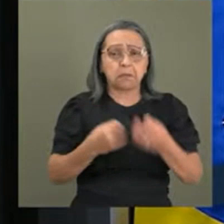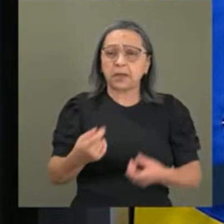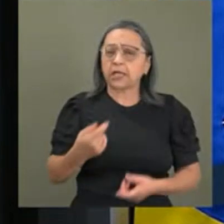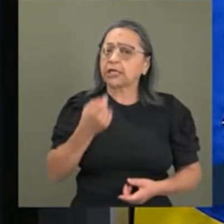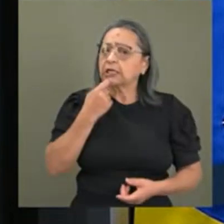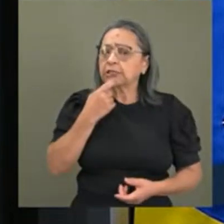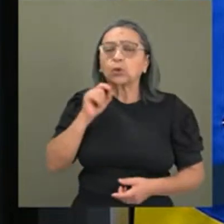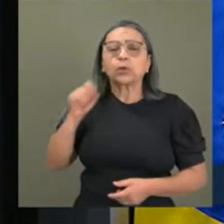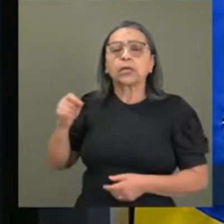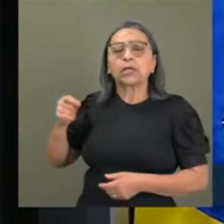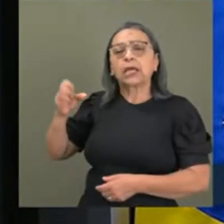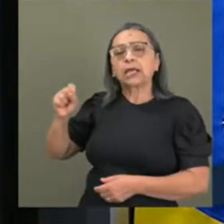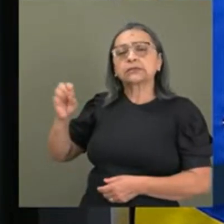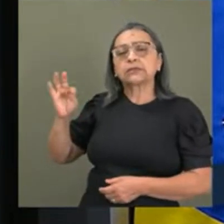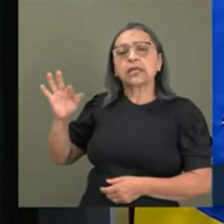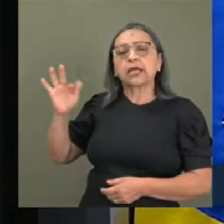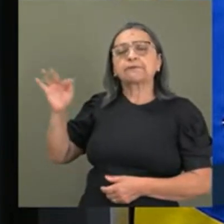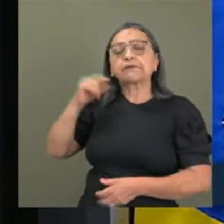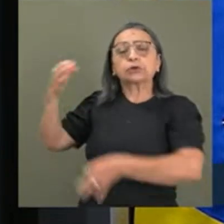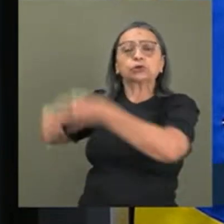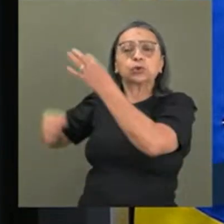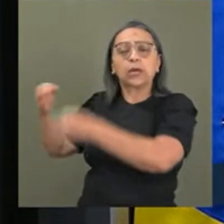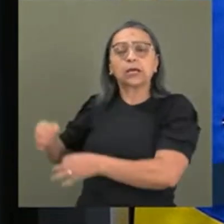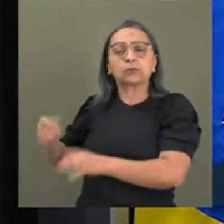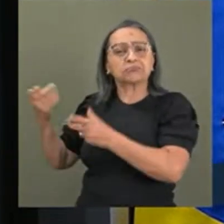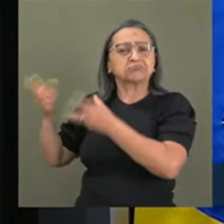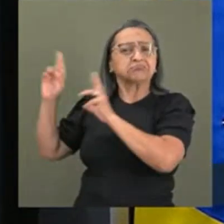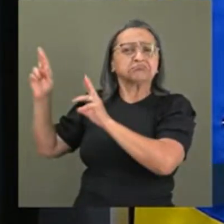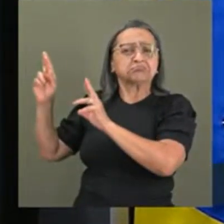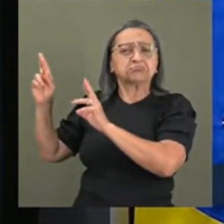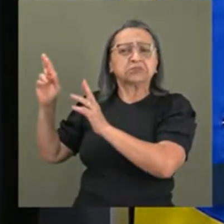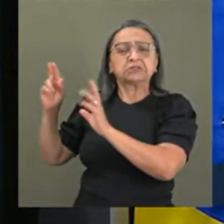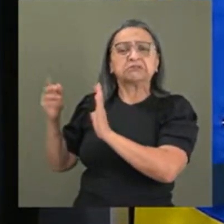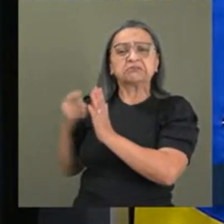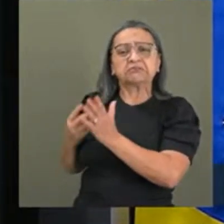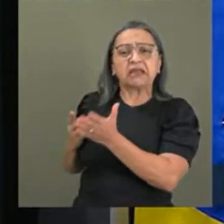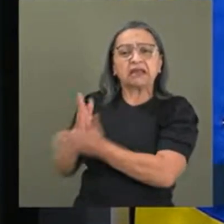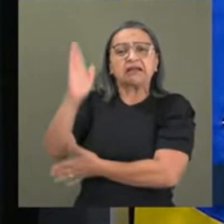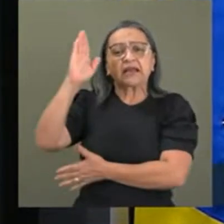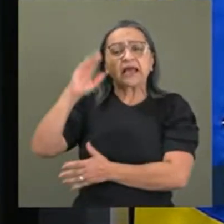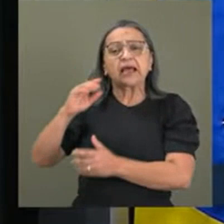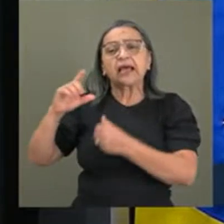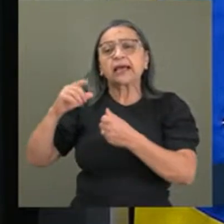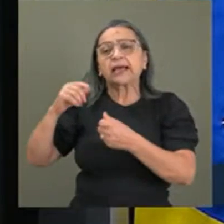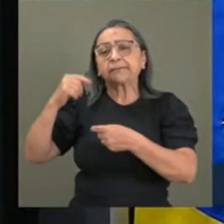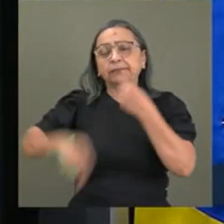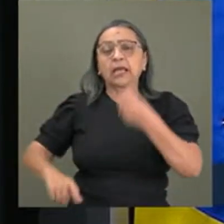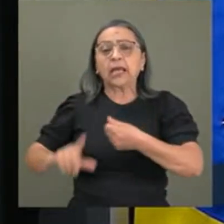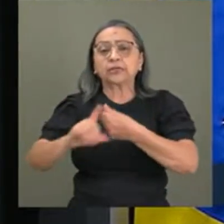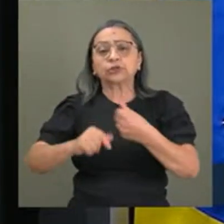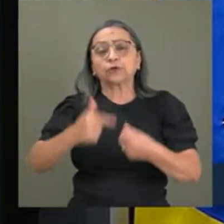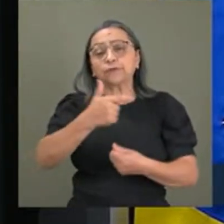STF, com o propósito de declarar inconstitucional o artigo 28 da